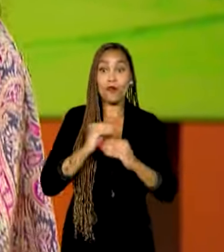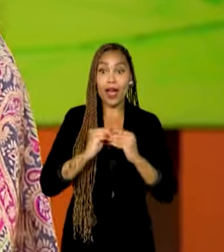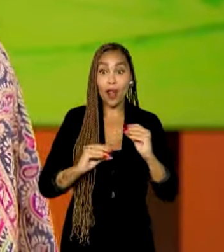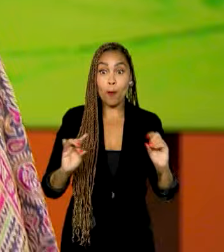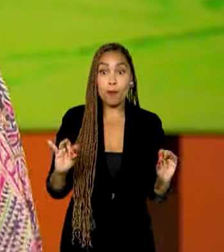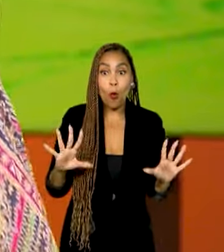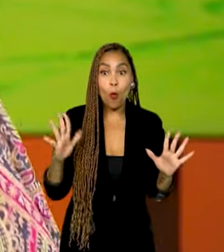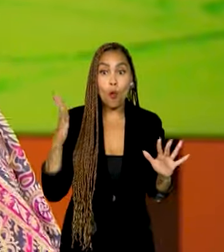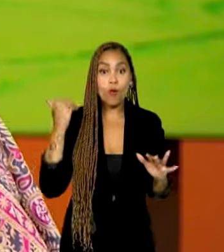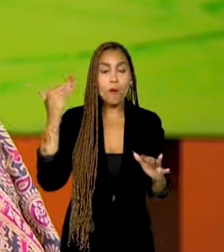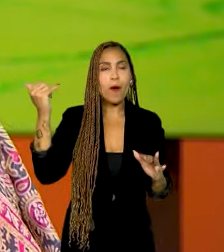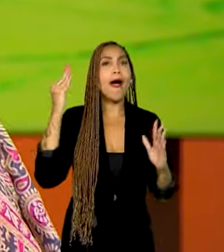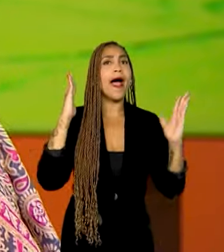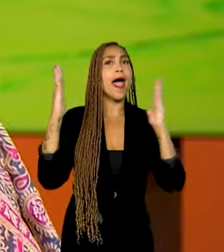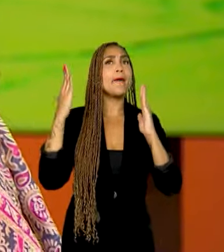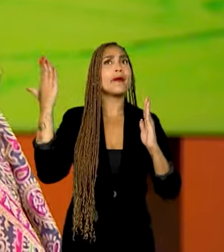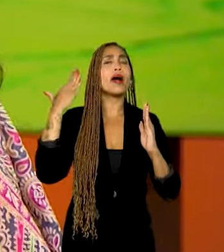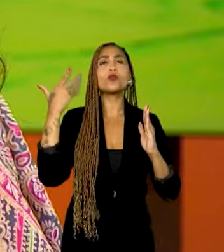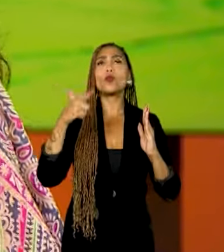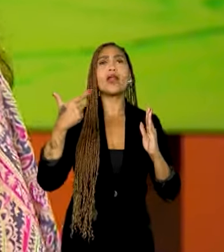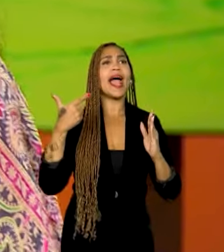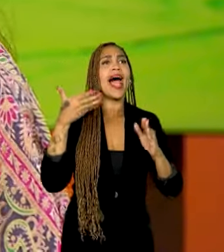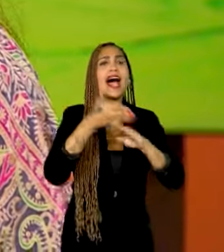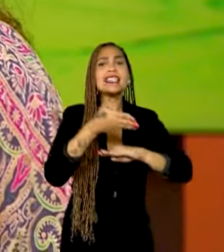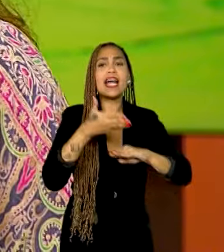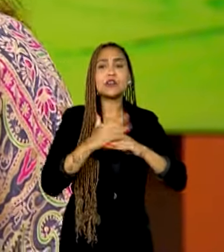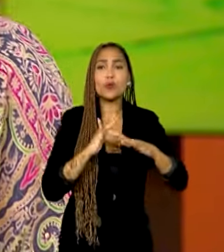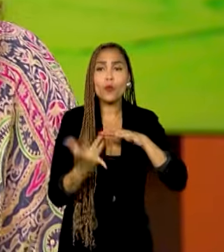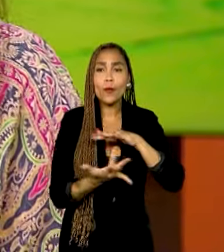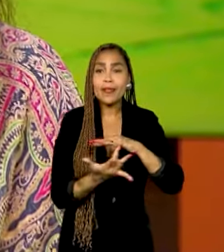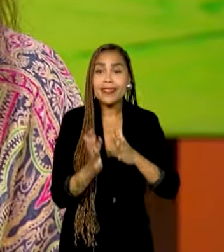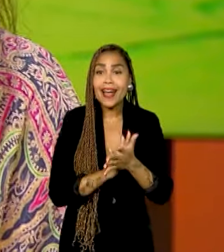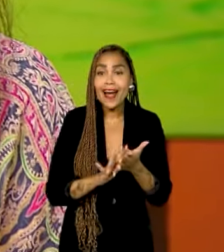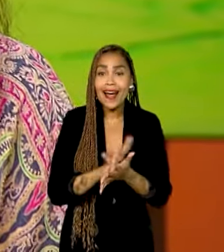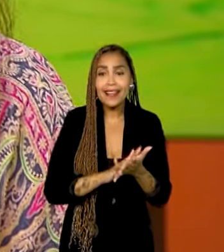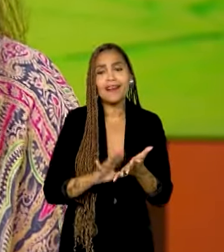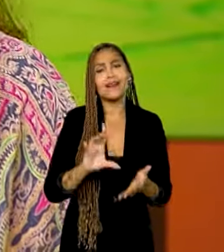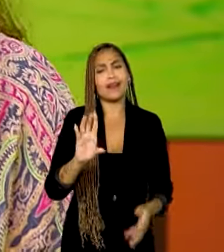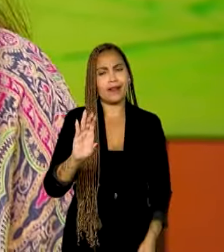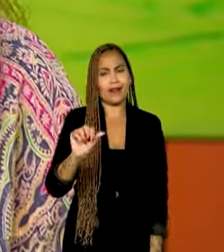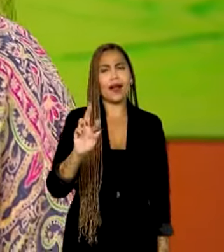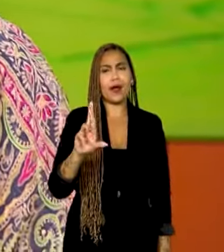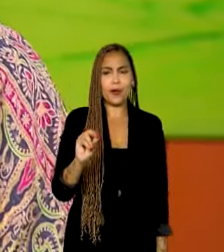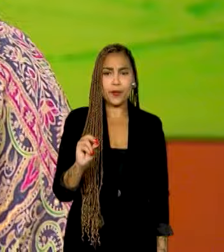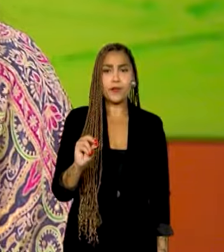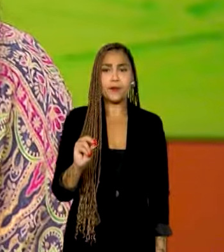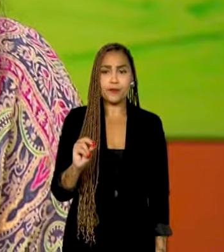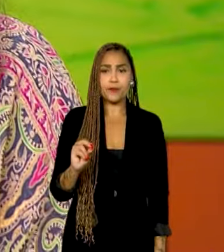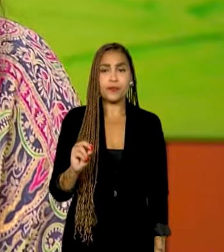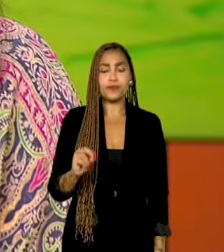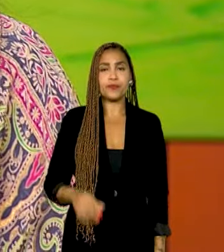numa época que não tem acesso, então, é claro que...